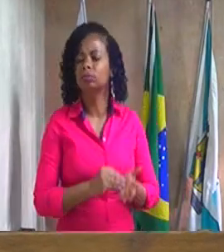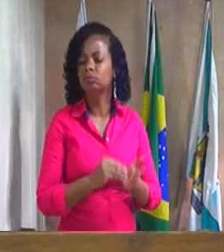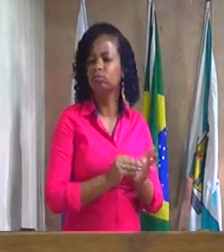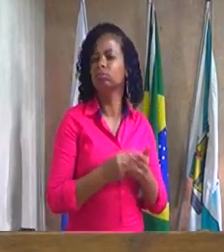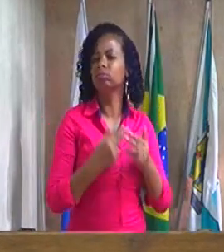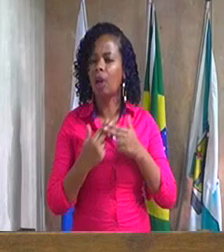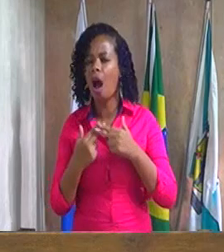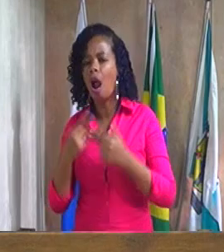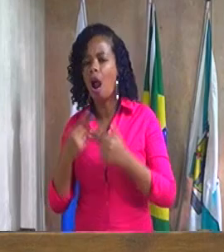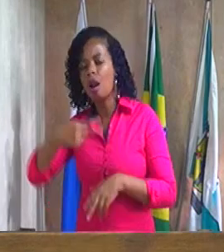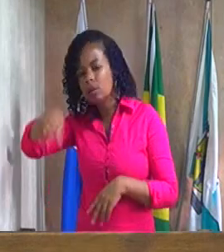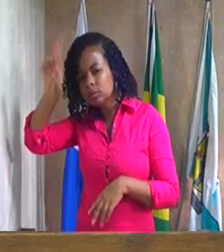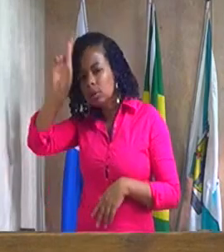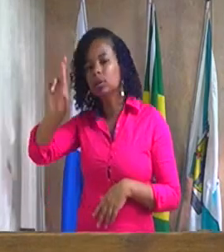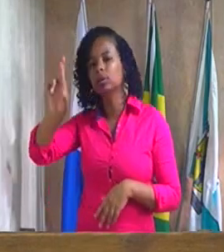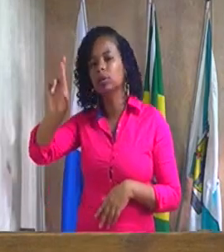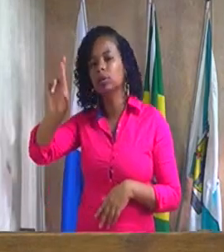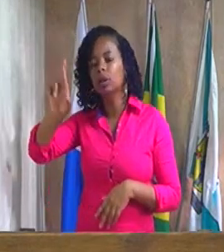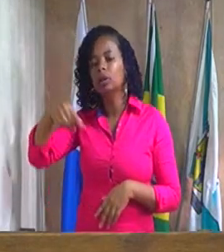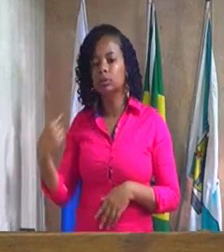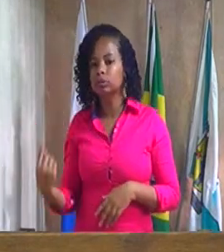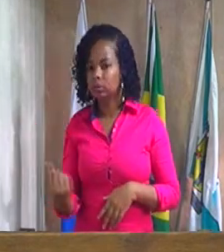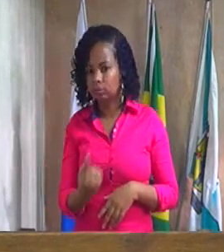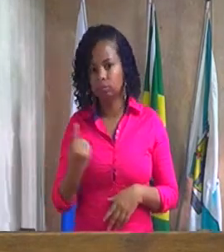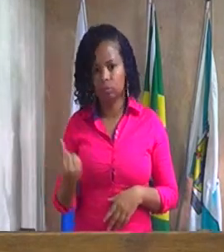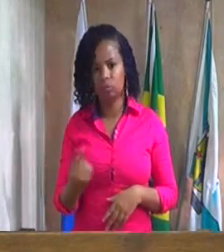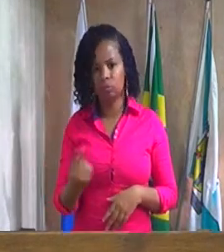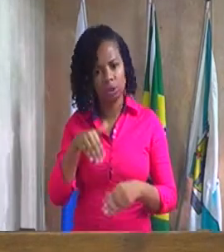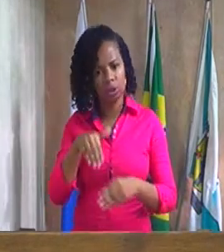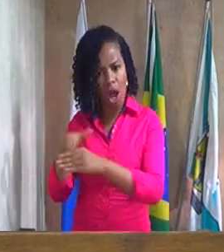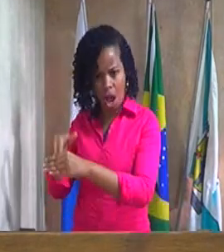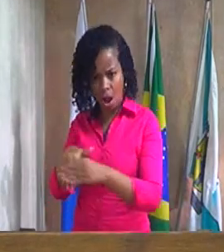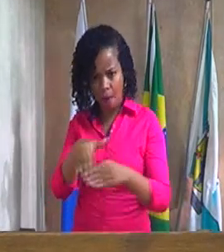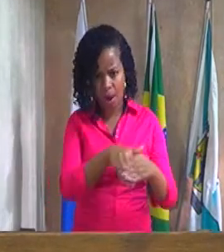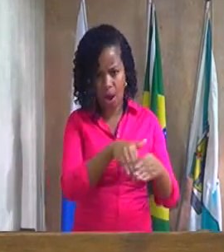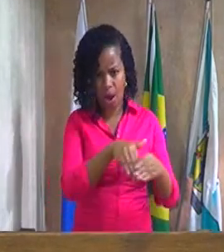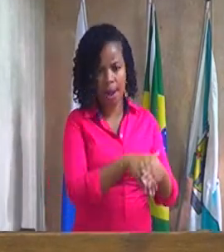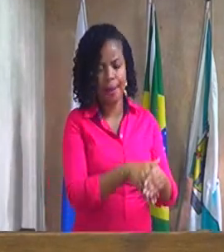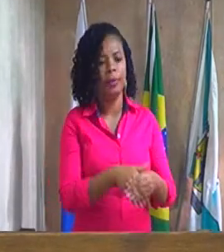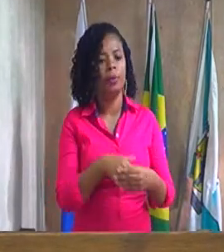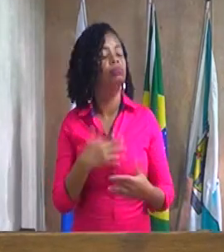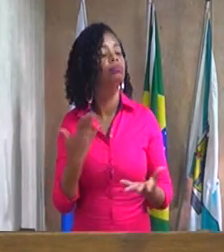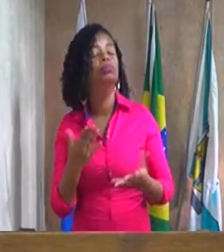momento, o que nós vamos, estaremos votando é justamente a forma de que a